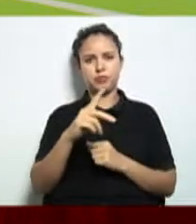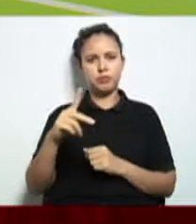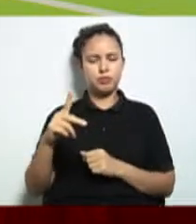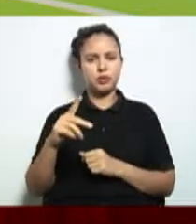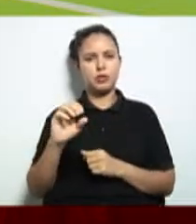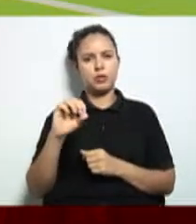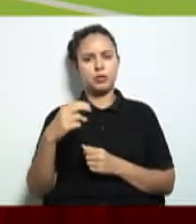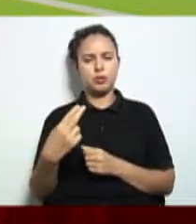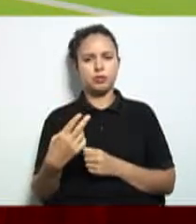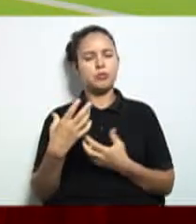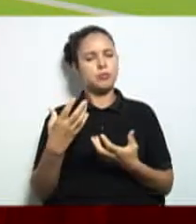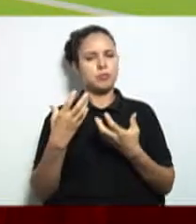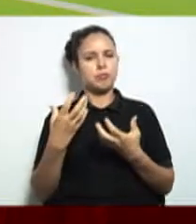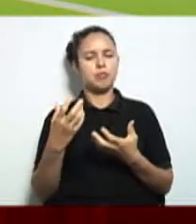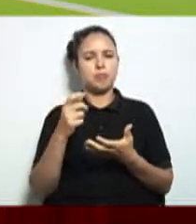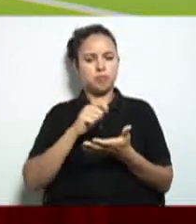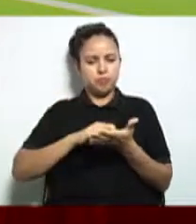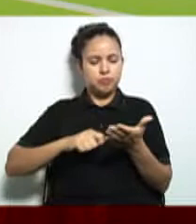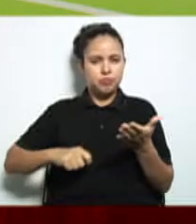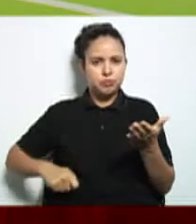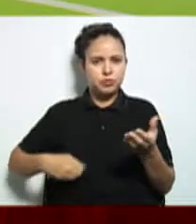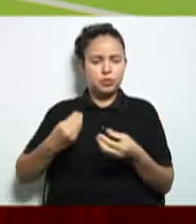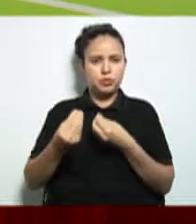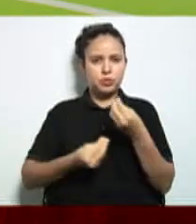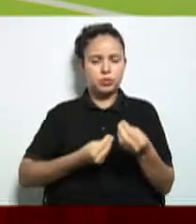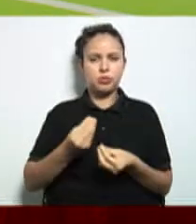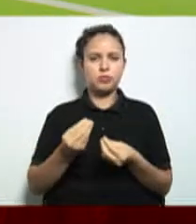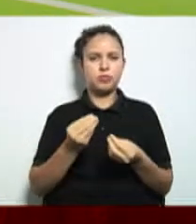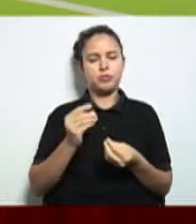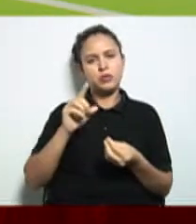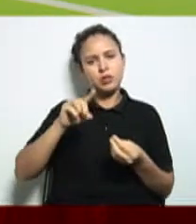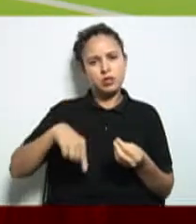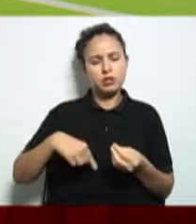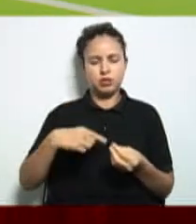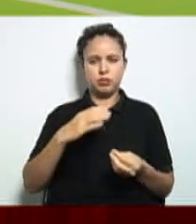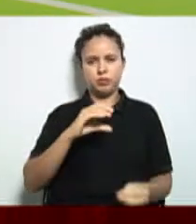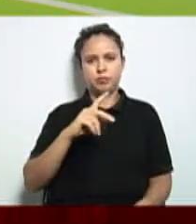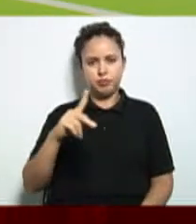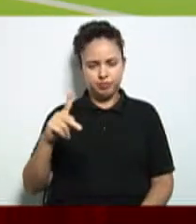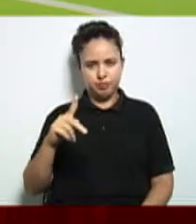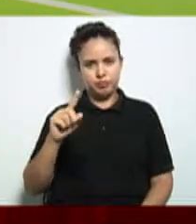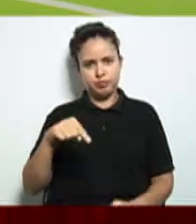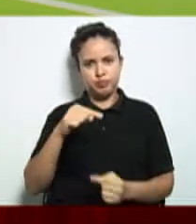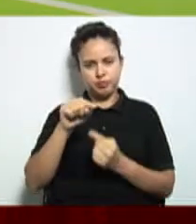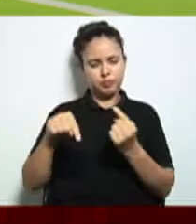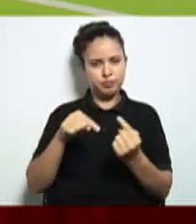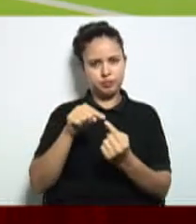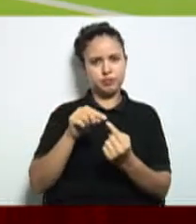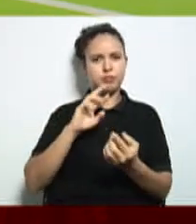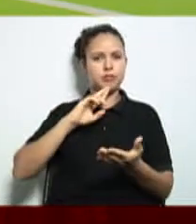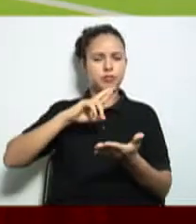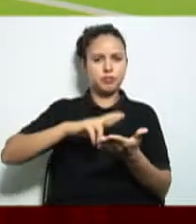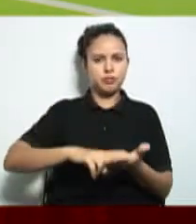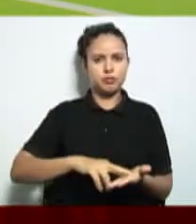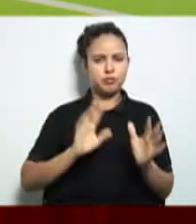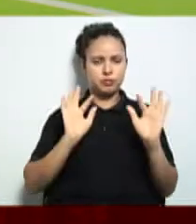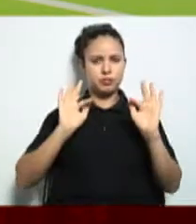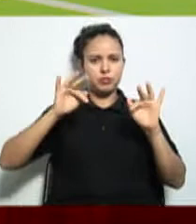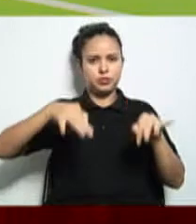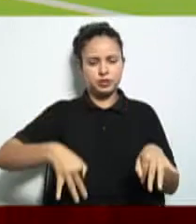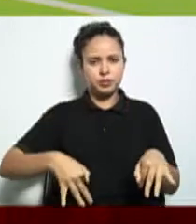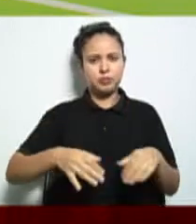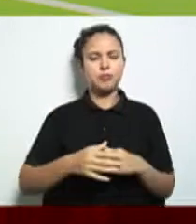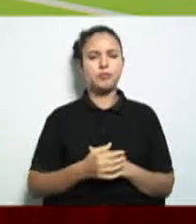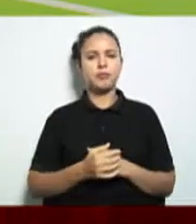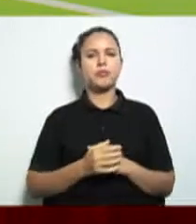quero descrever como funciona uma cooperativa, lembrando que esse objetivo é o seu resultado final. Então, você vai fazer todo o